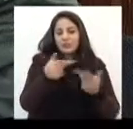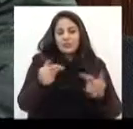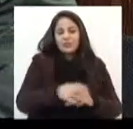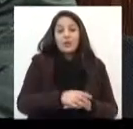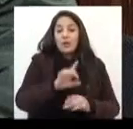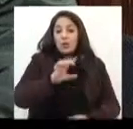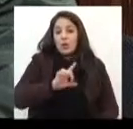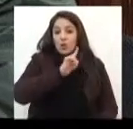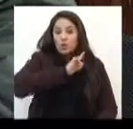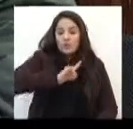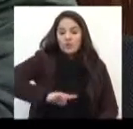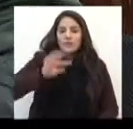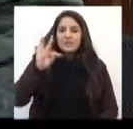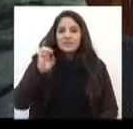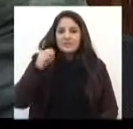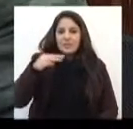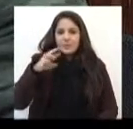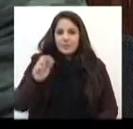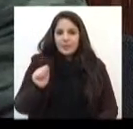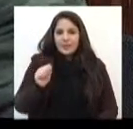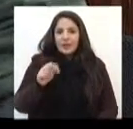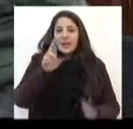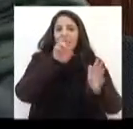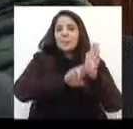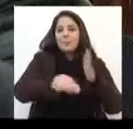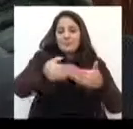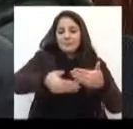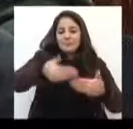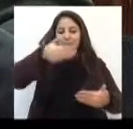O governo Temer representa o retrocesso.